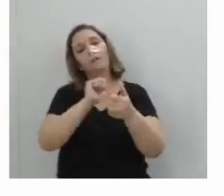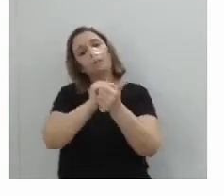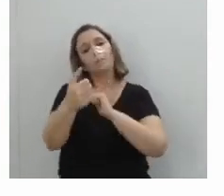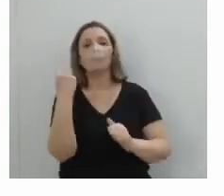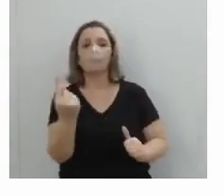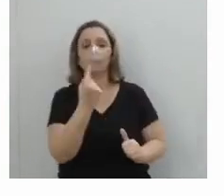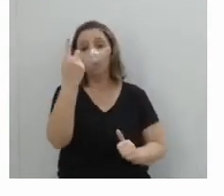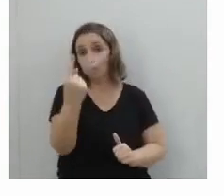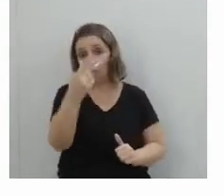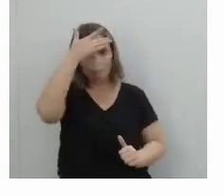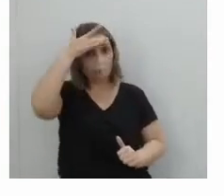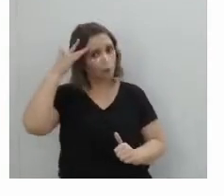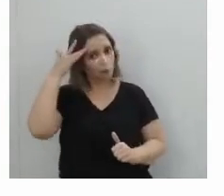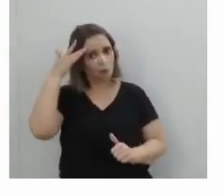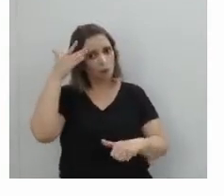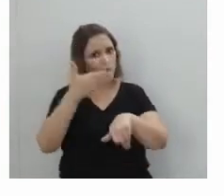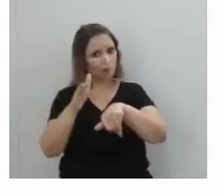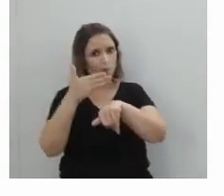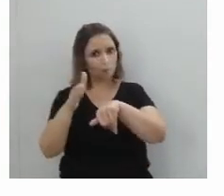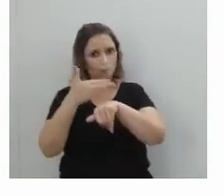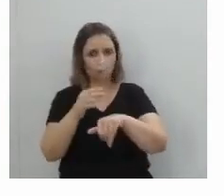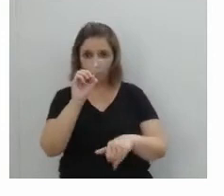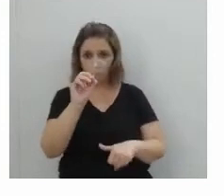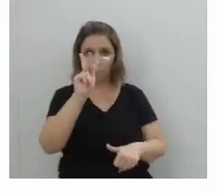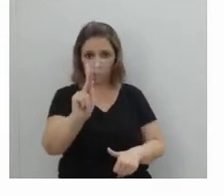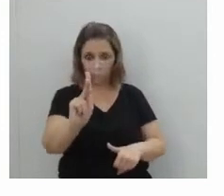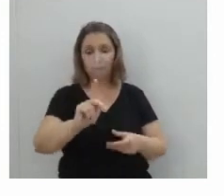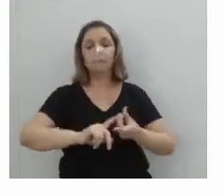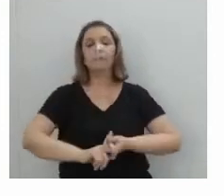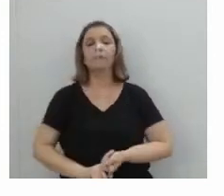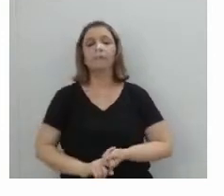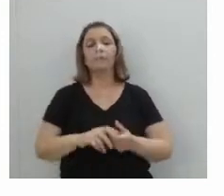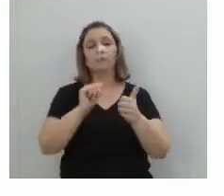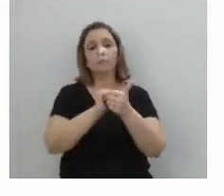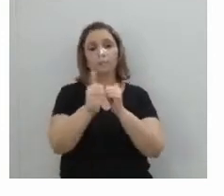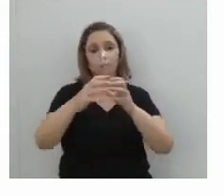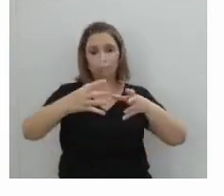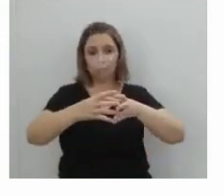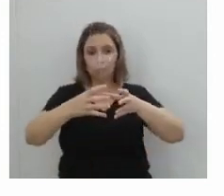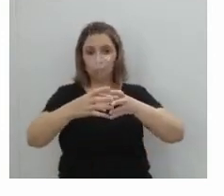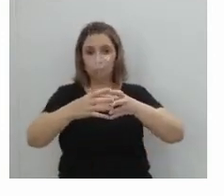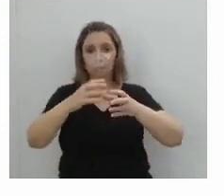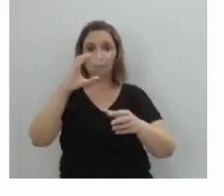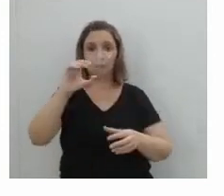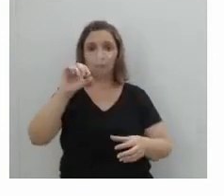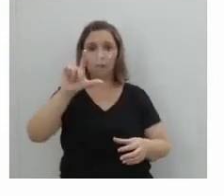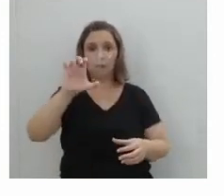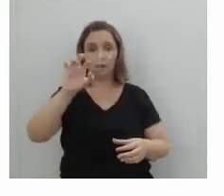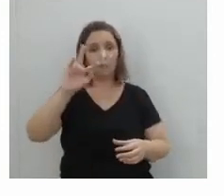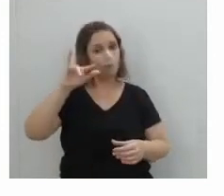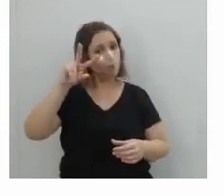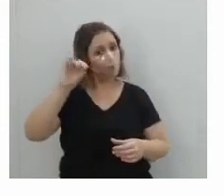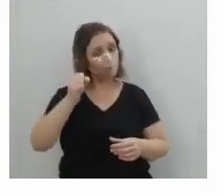são praticados individualmente, ok? Esportes coletivos são os